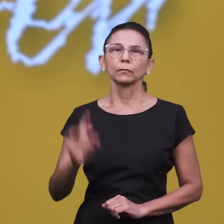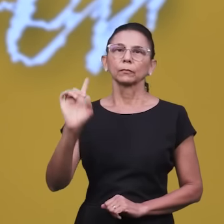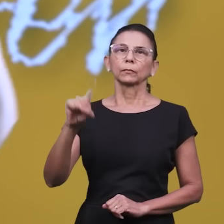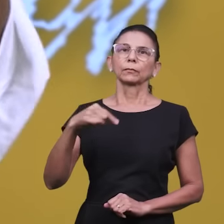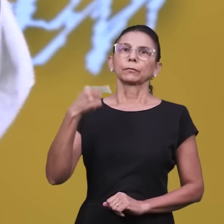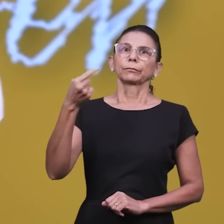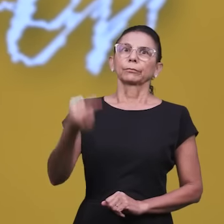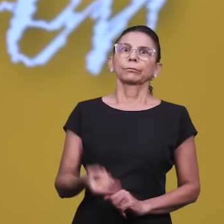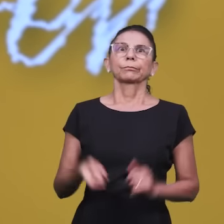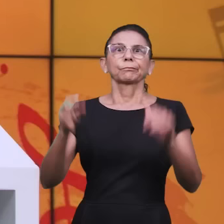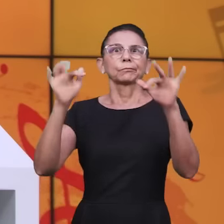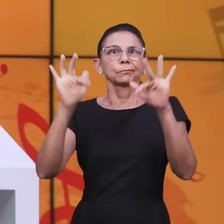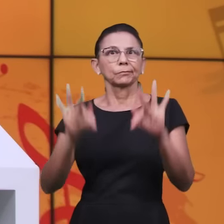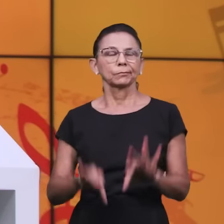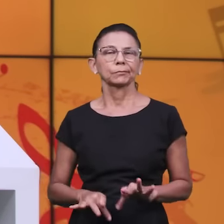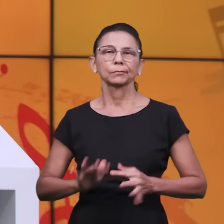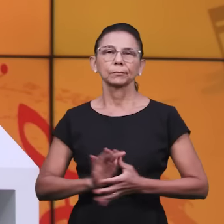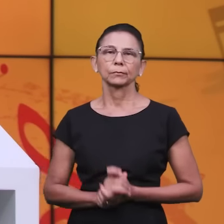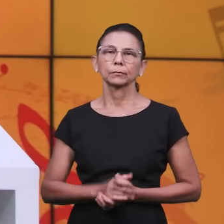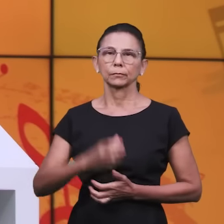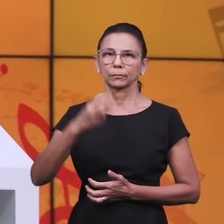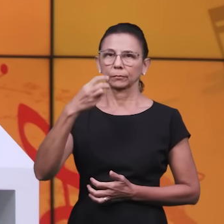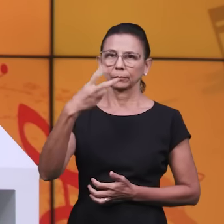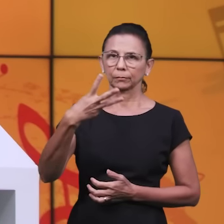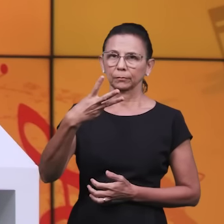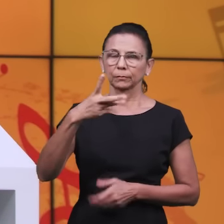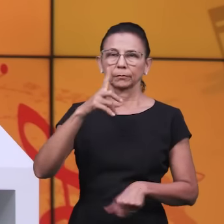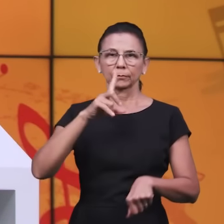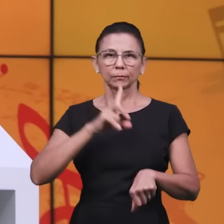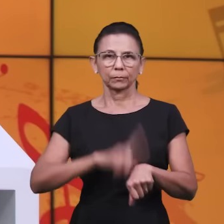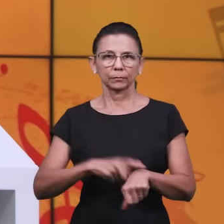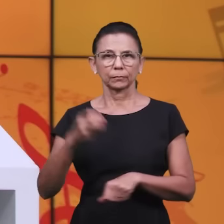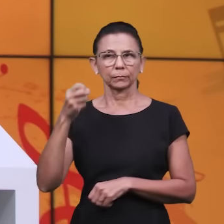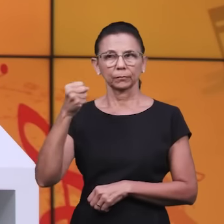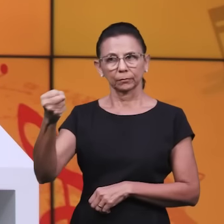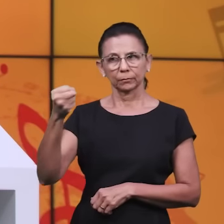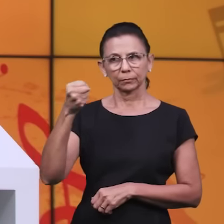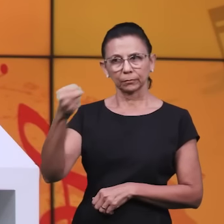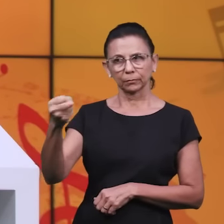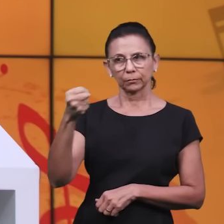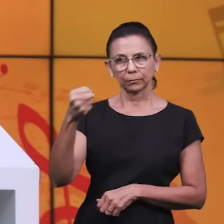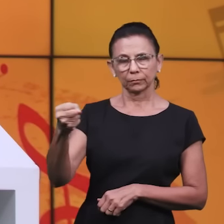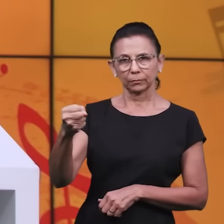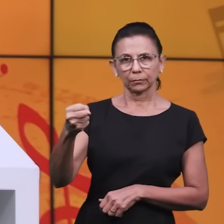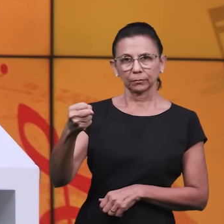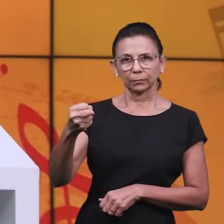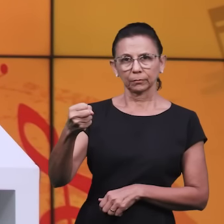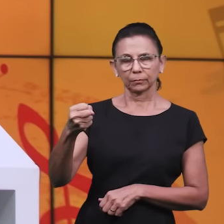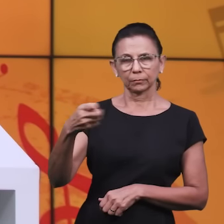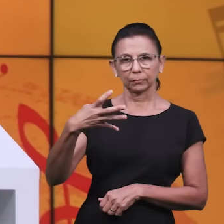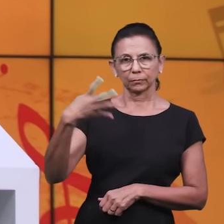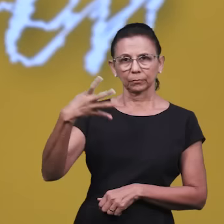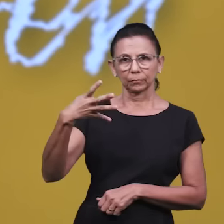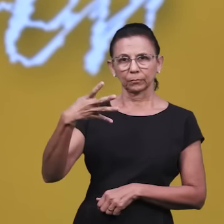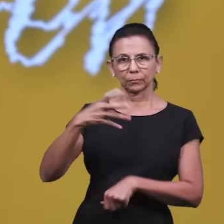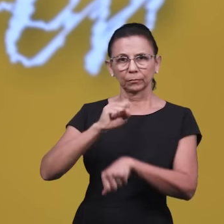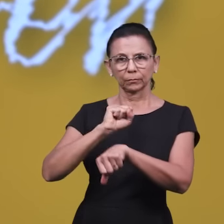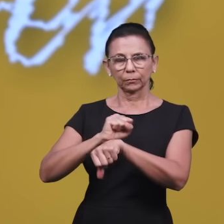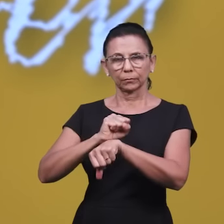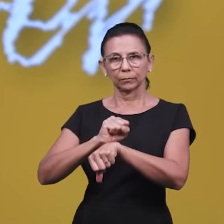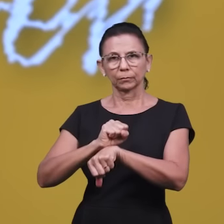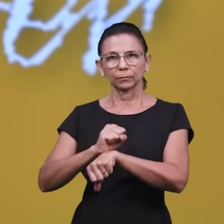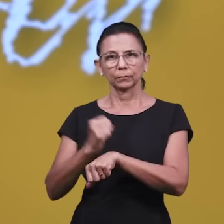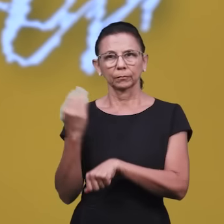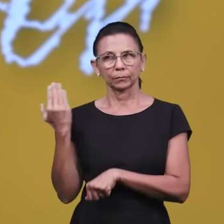Depois, para terminar, nós vamos ter 3 tempos tocando. E o 4º tempo é uma pausa.